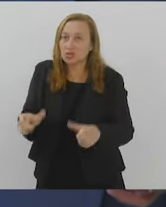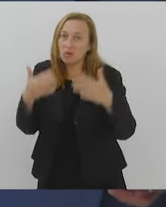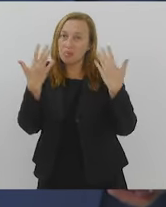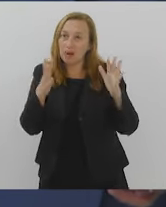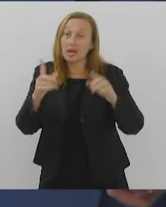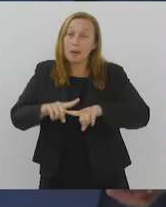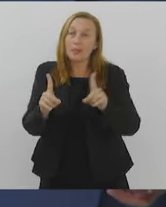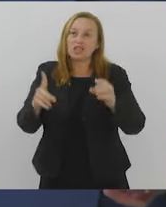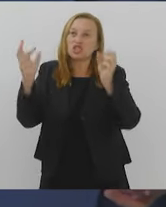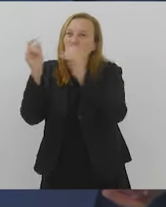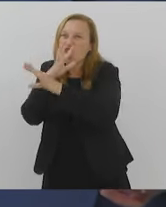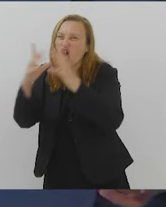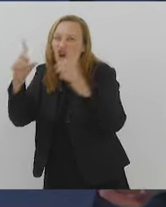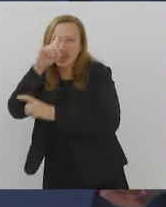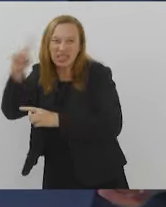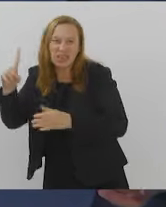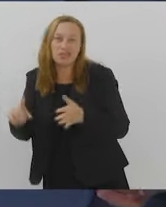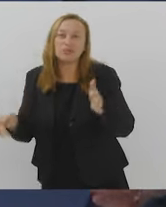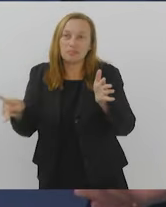tem que ser pentecostal.